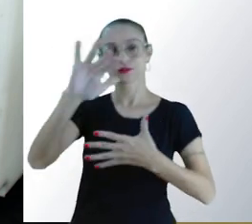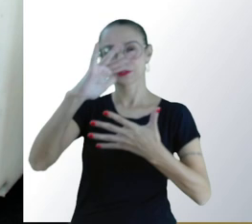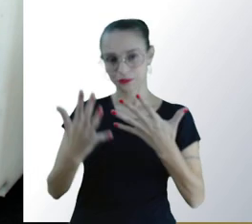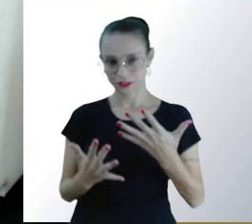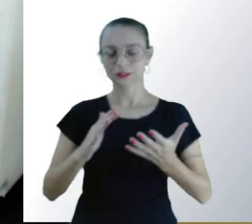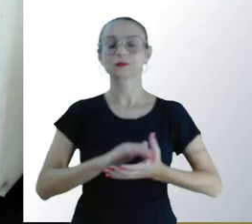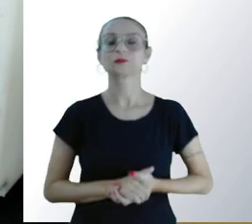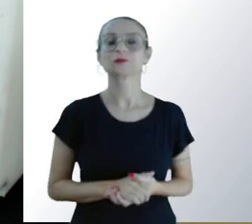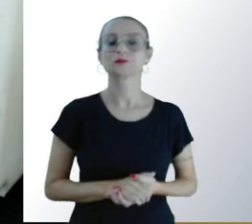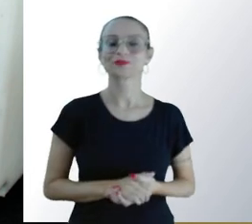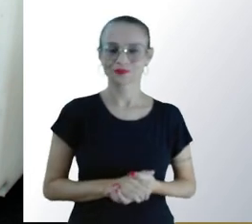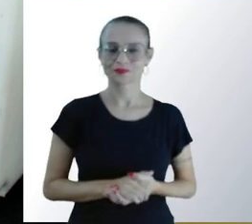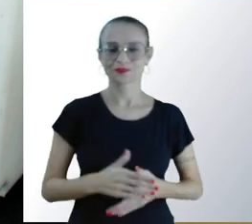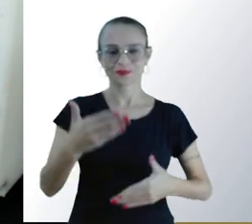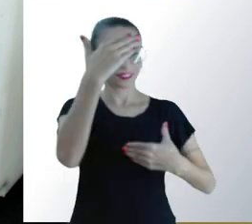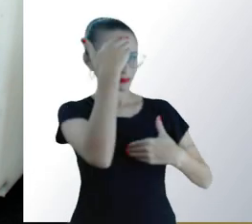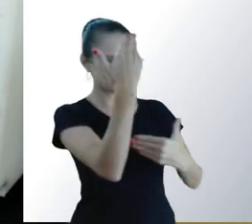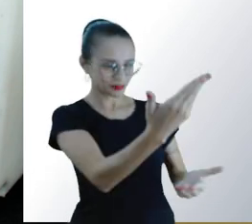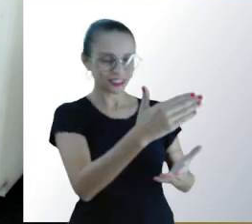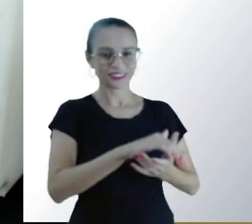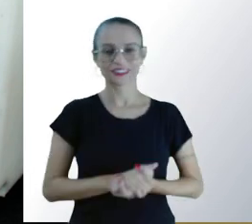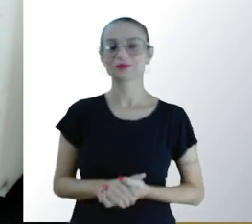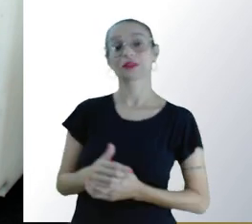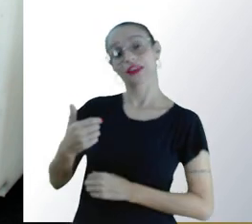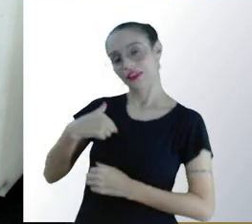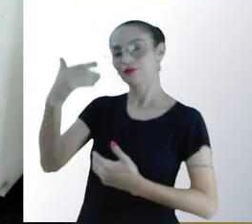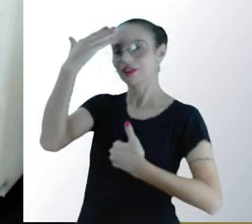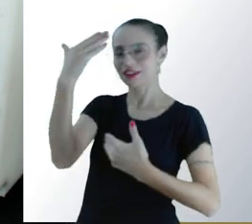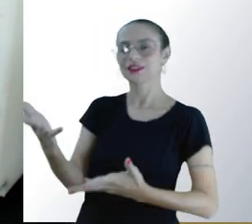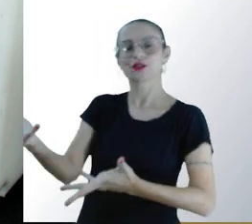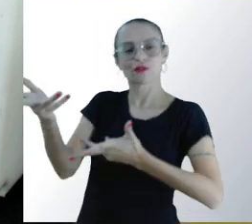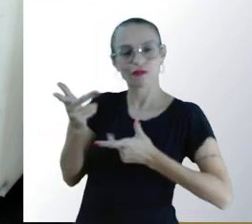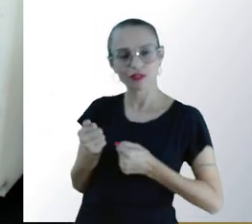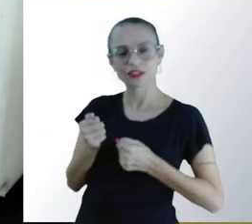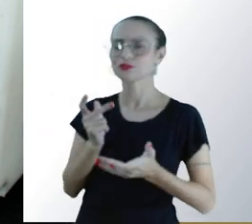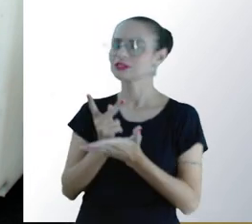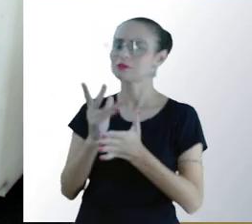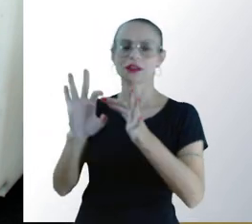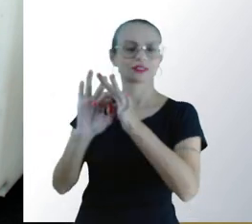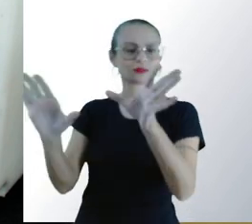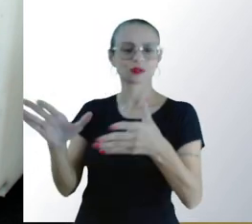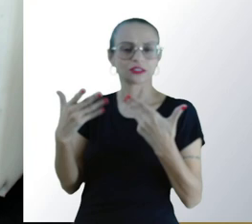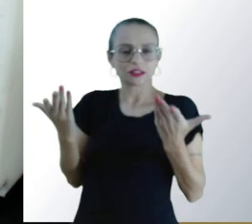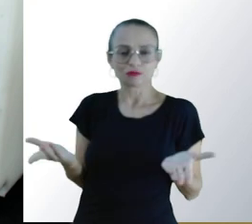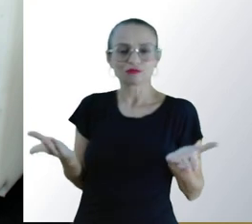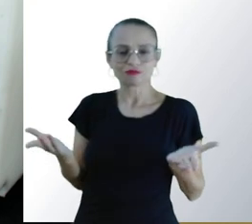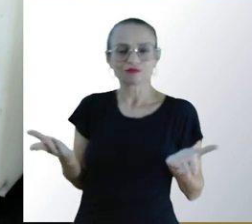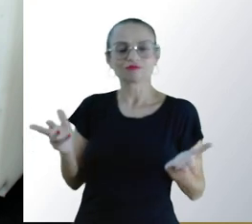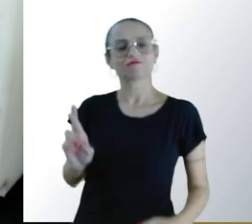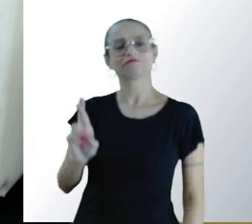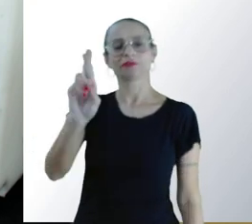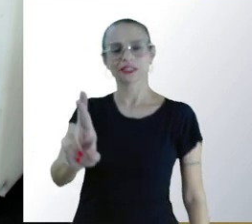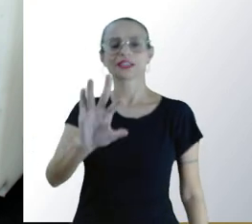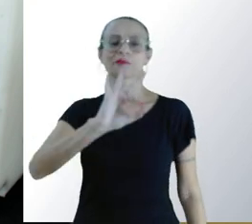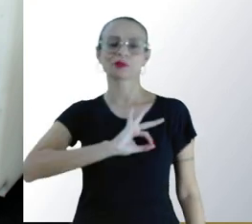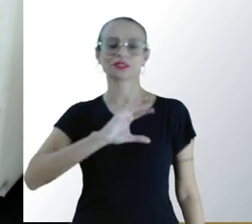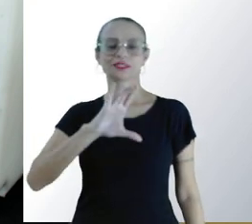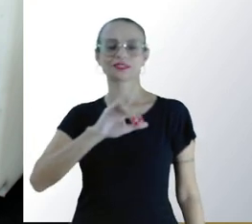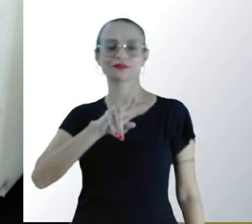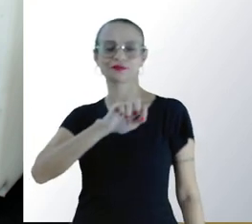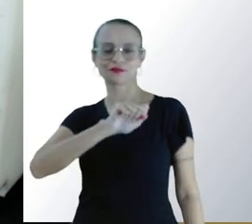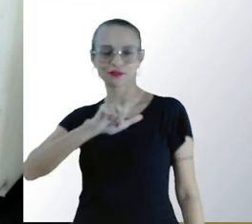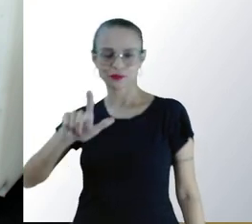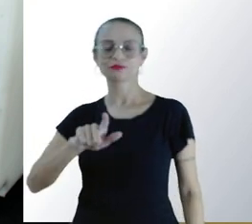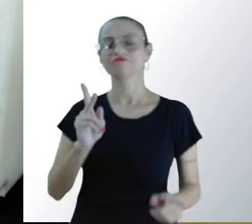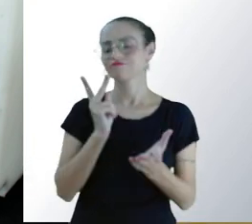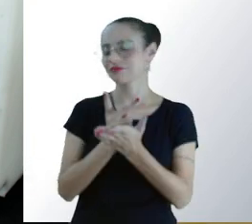gente. E muito obrigada. Eu agradeço o convite, fico sempre à disposição enquanto, né, representante da Polícia Civil,